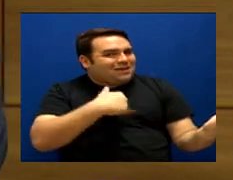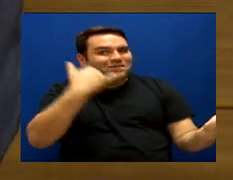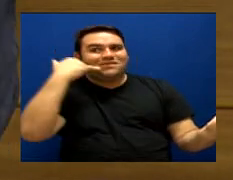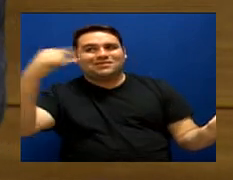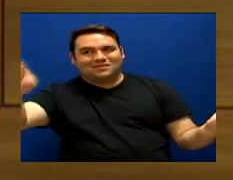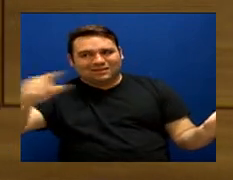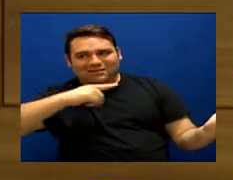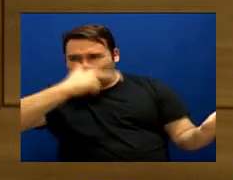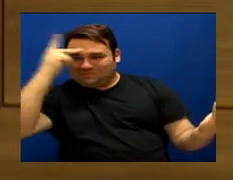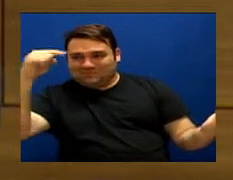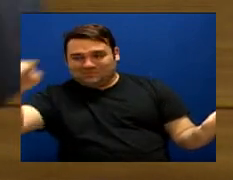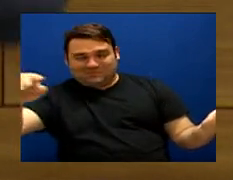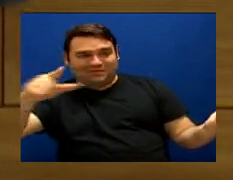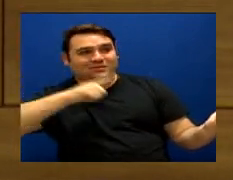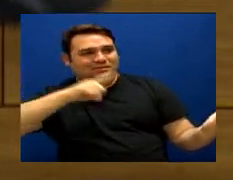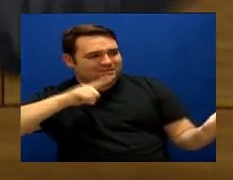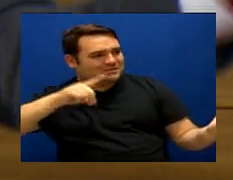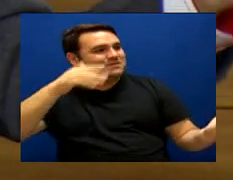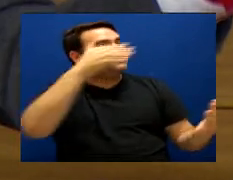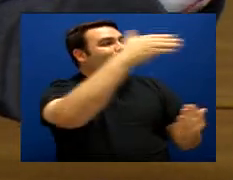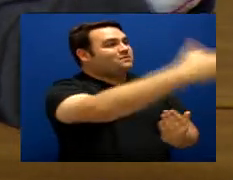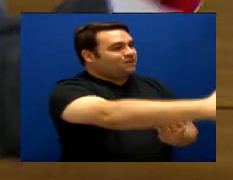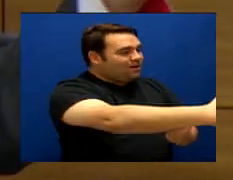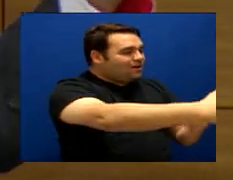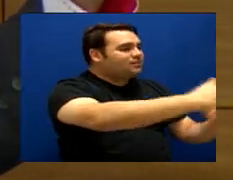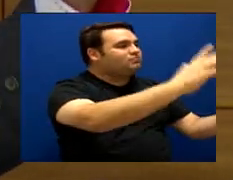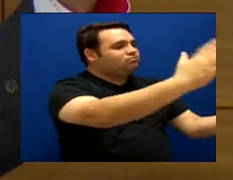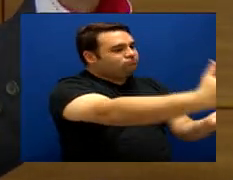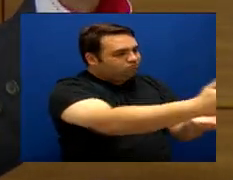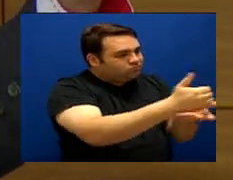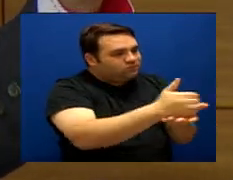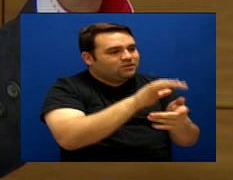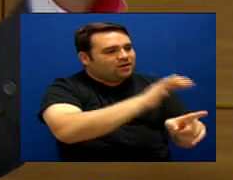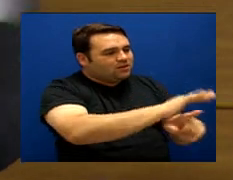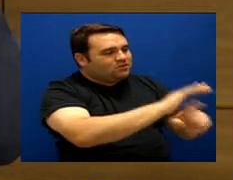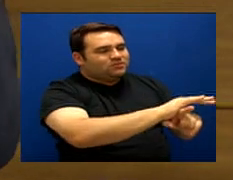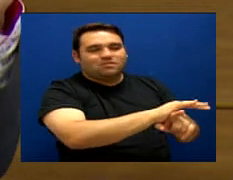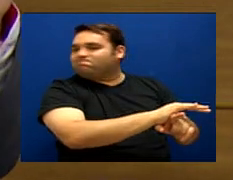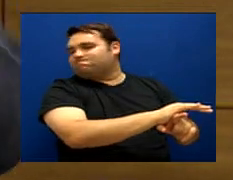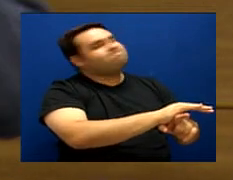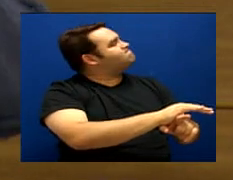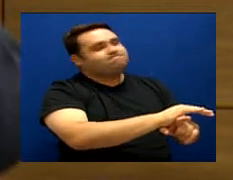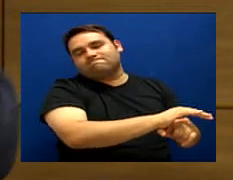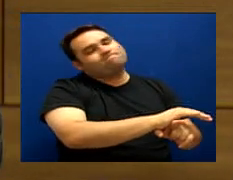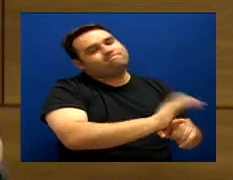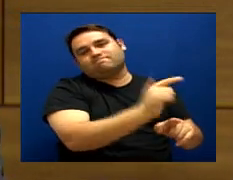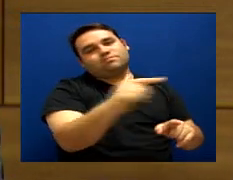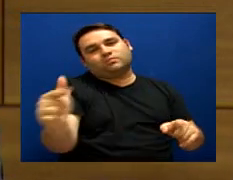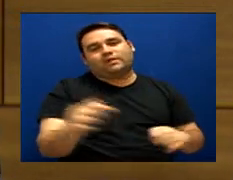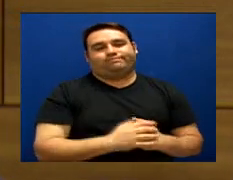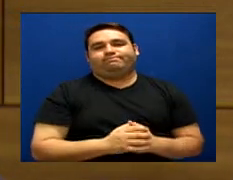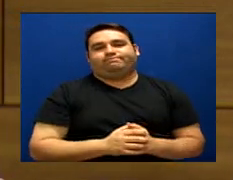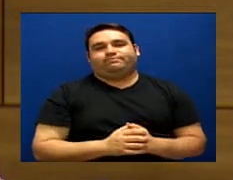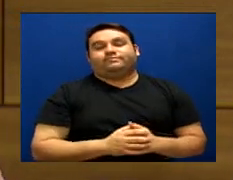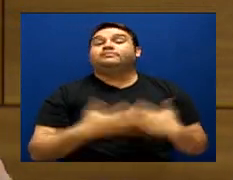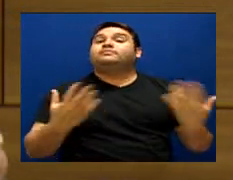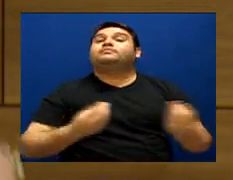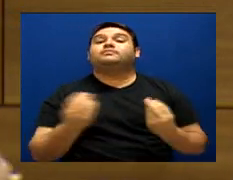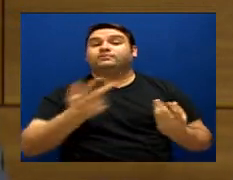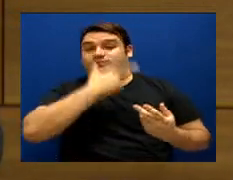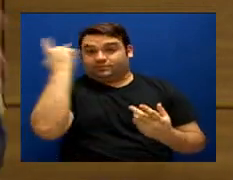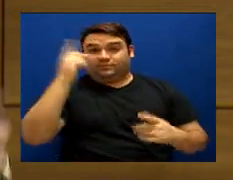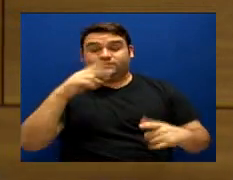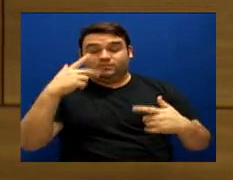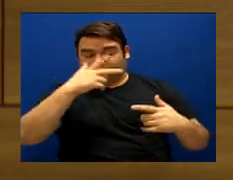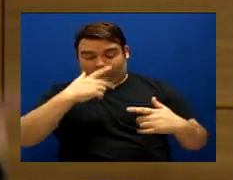ligar, alguém do município vai até lá e vai resgatar e ajudar esse animal. Não, não acontece isso. Protetor que